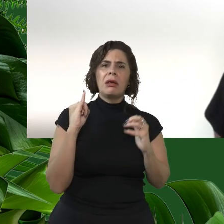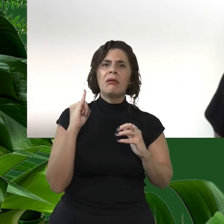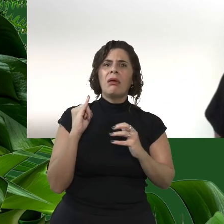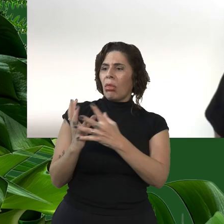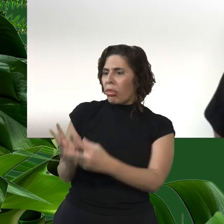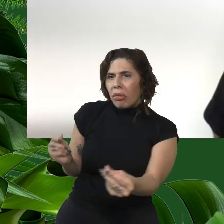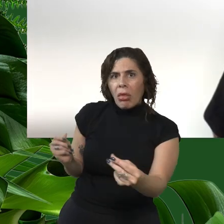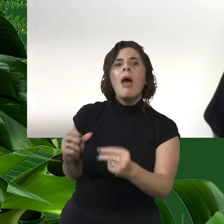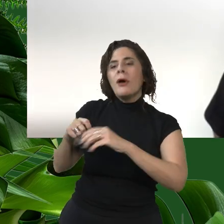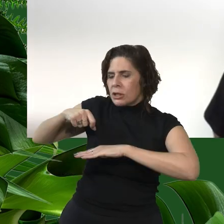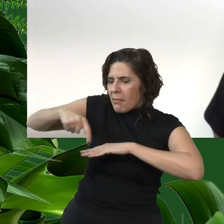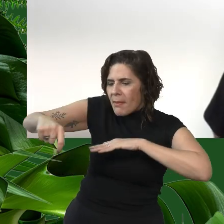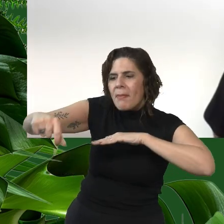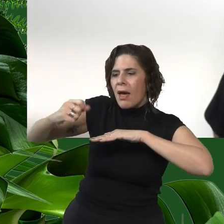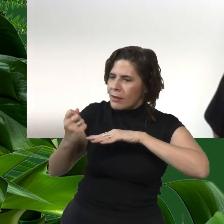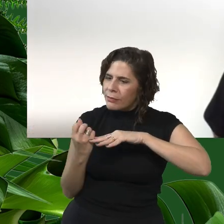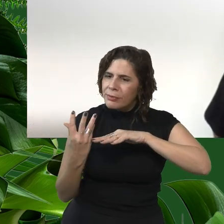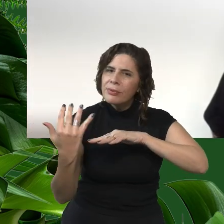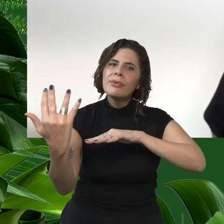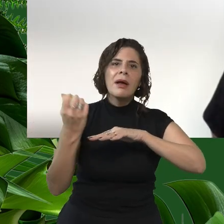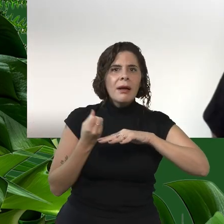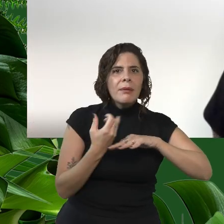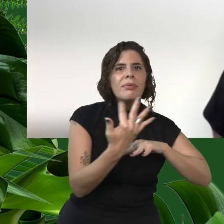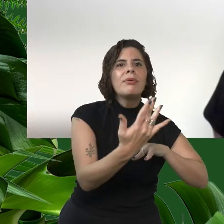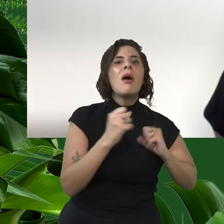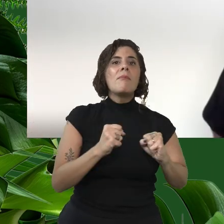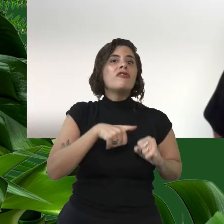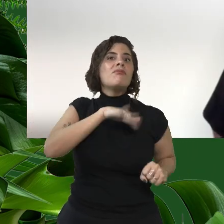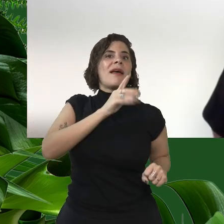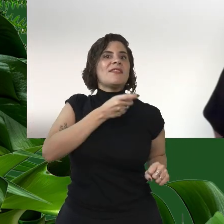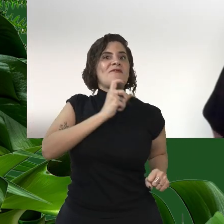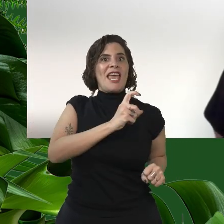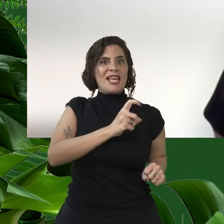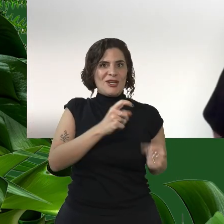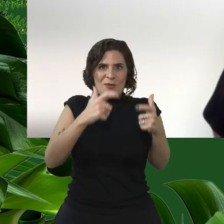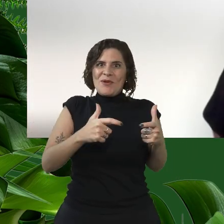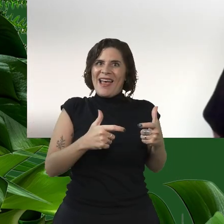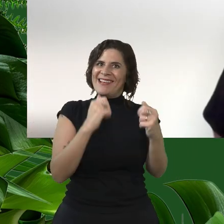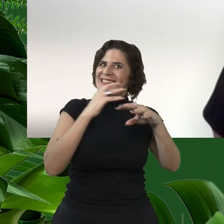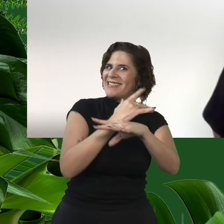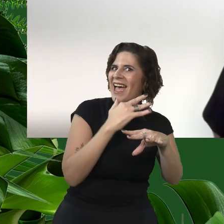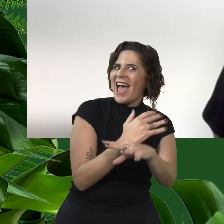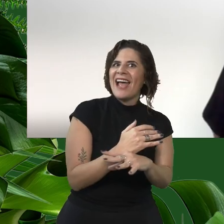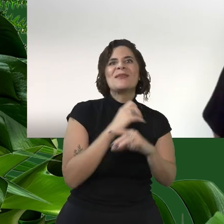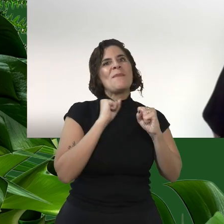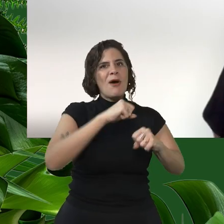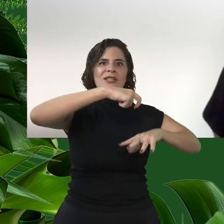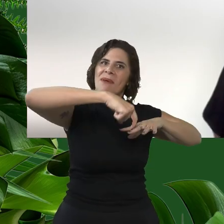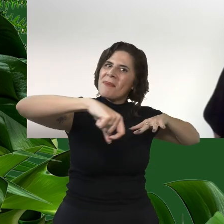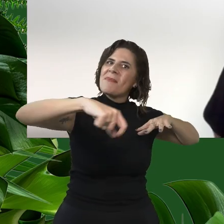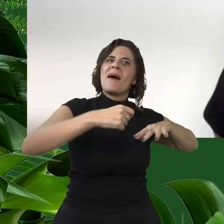da natureza, a gente pode ter uma cidade mais arborizada, com áreas verdes. Então, tudo isso vai nos ajudando a